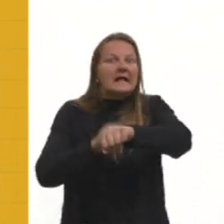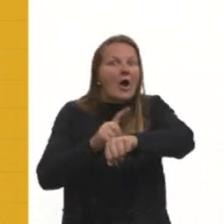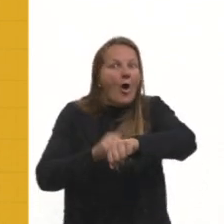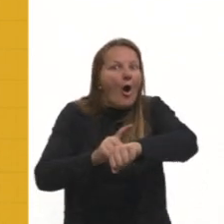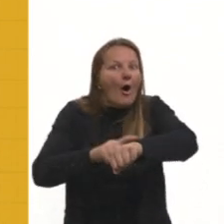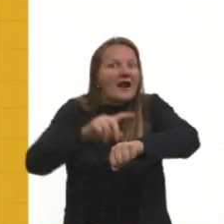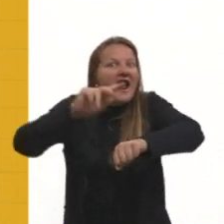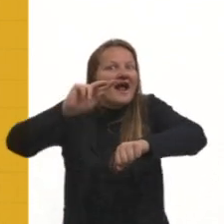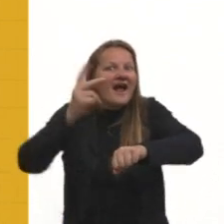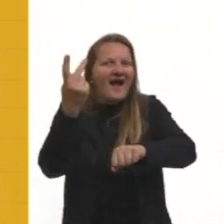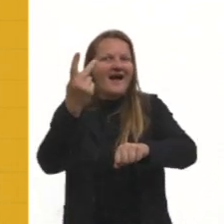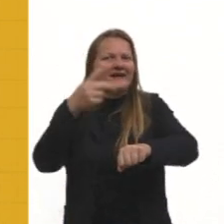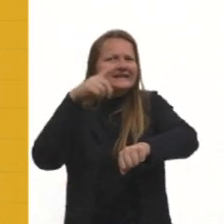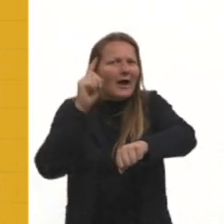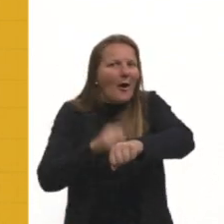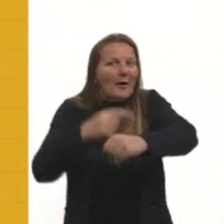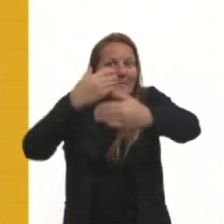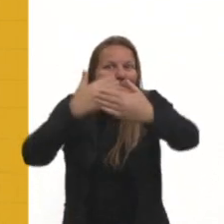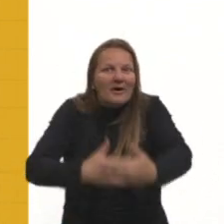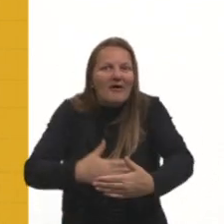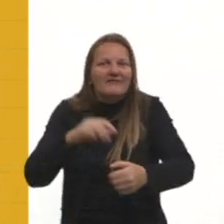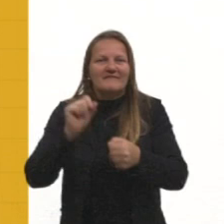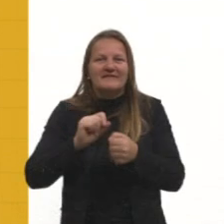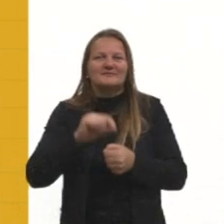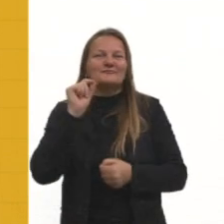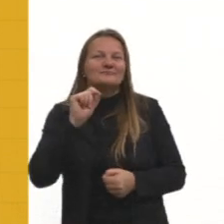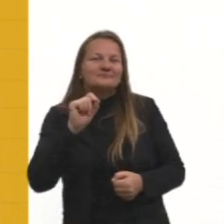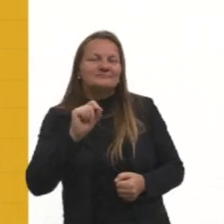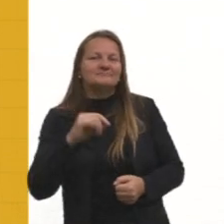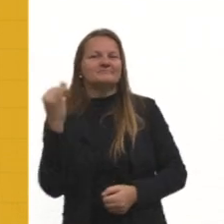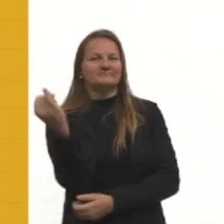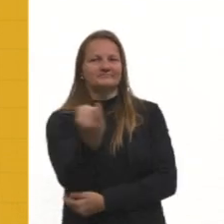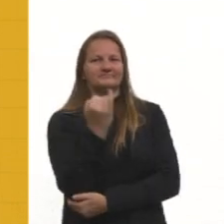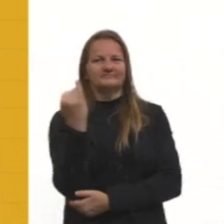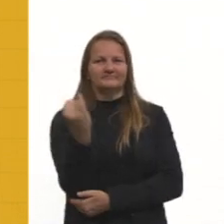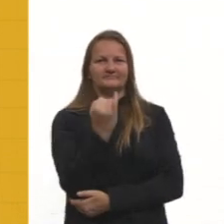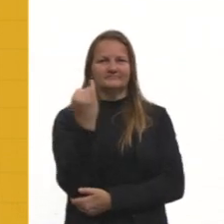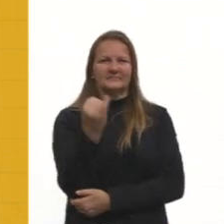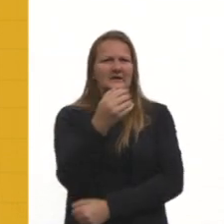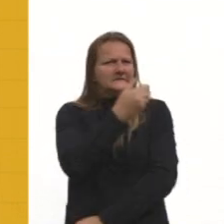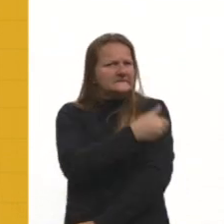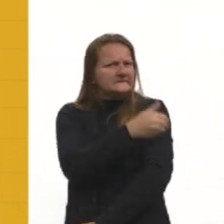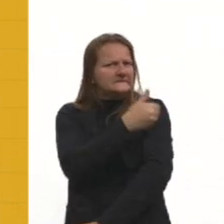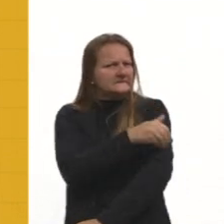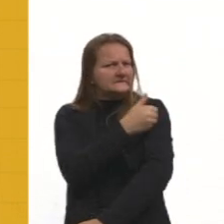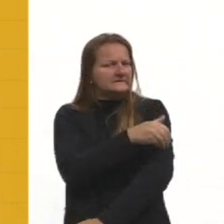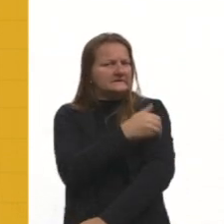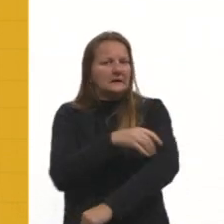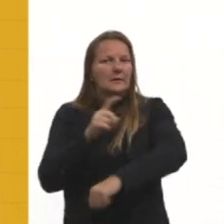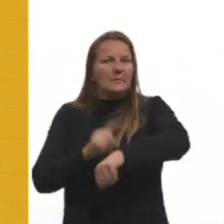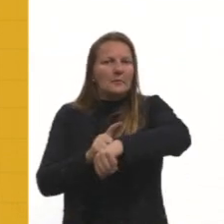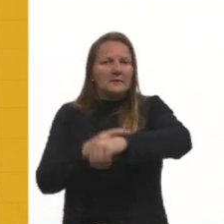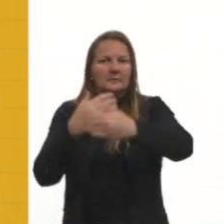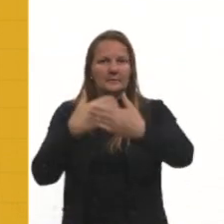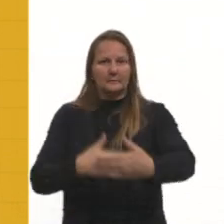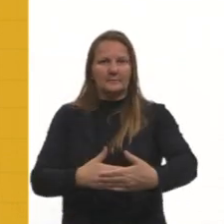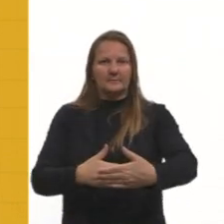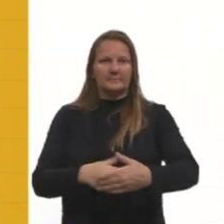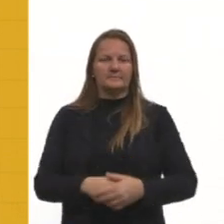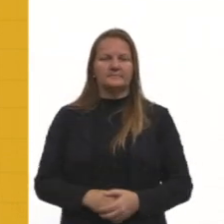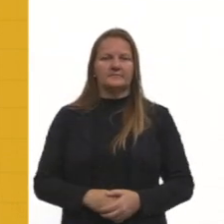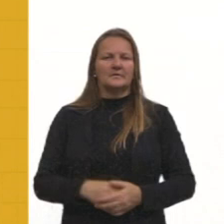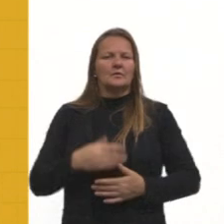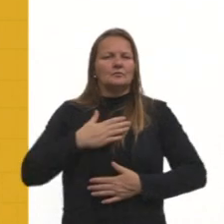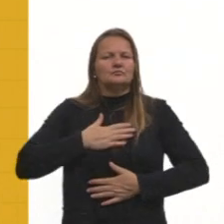hora H E na hora da prova o que que eu vou fazer é importante que treine Então para que no momento das provas tu